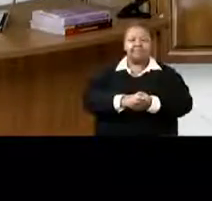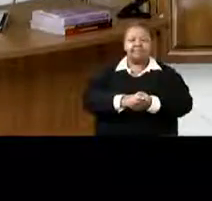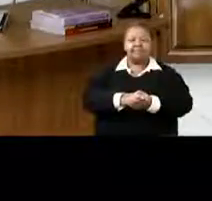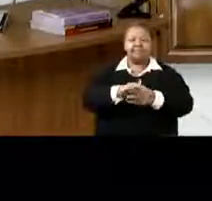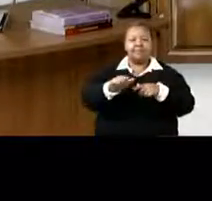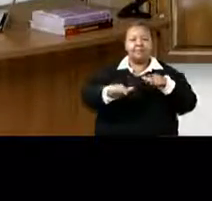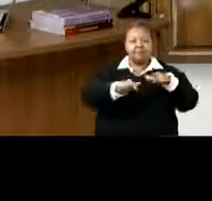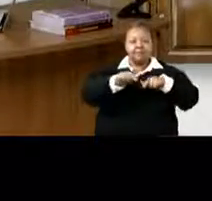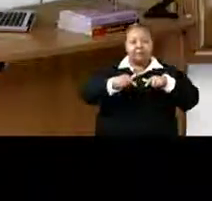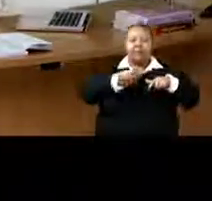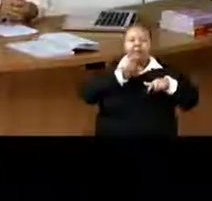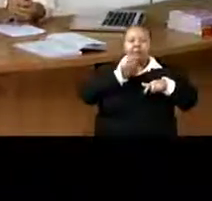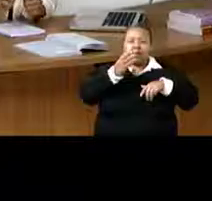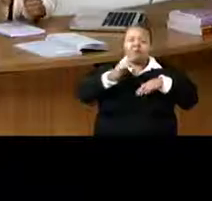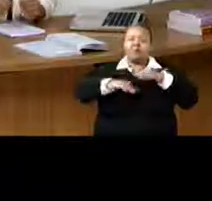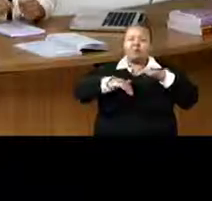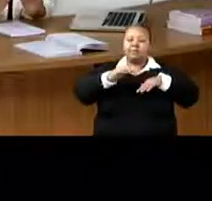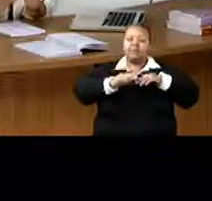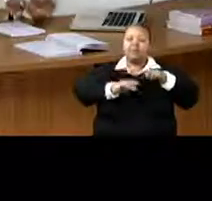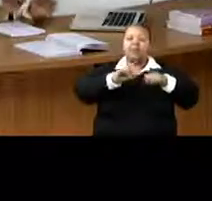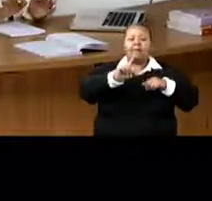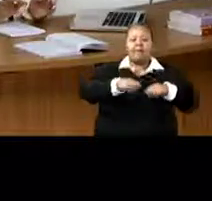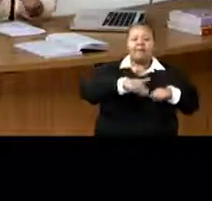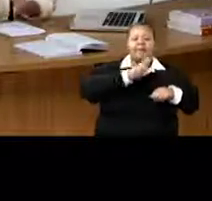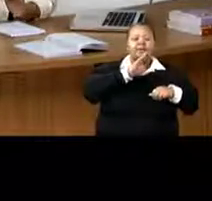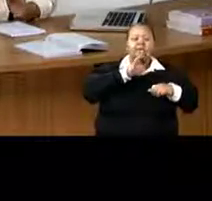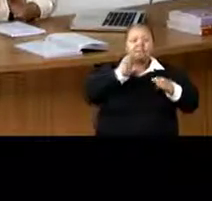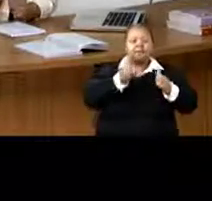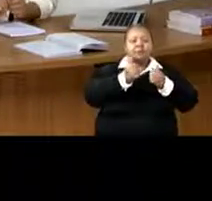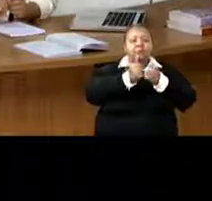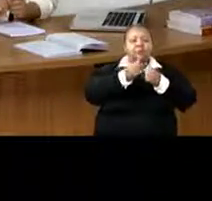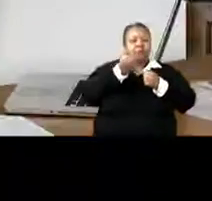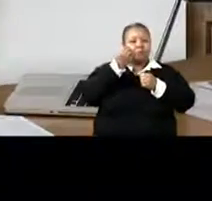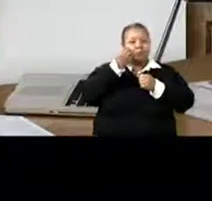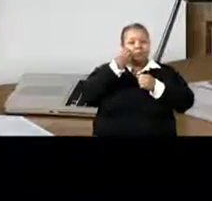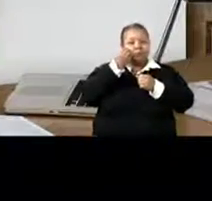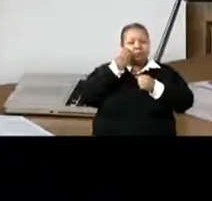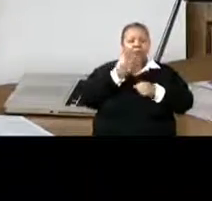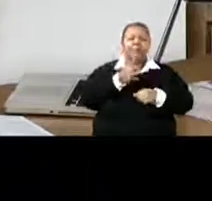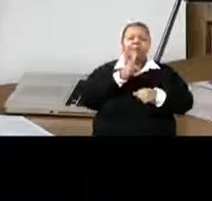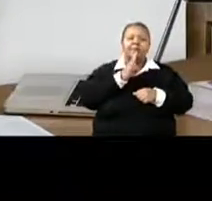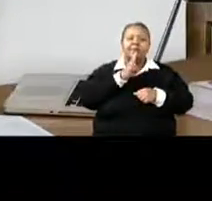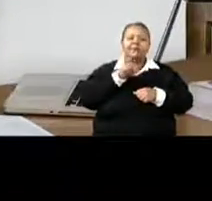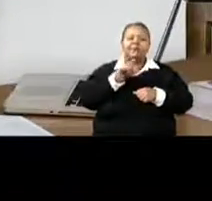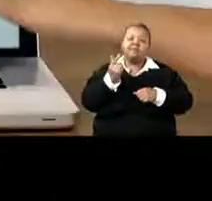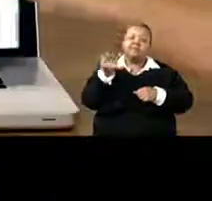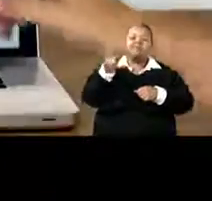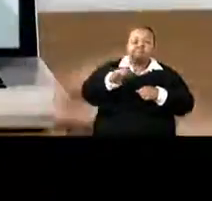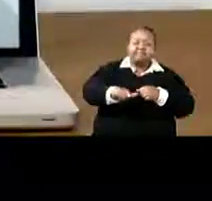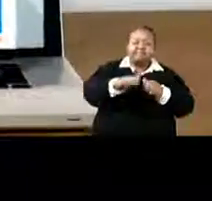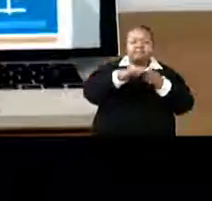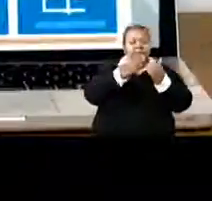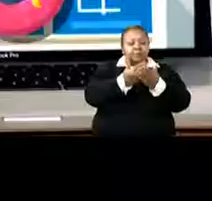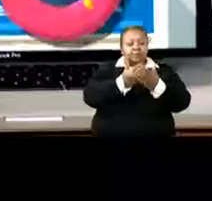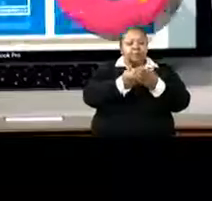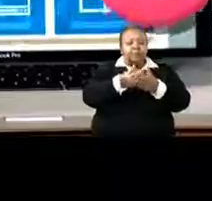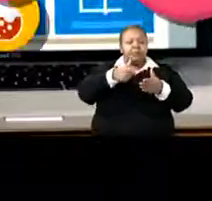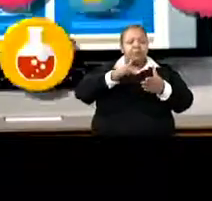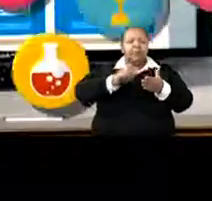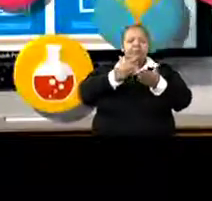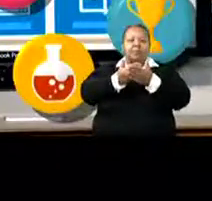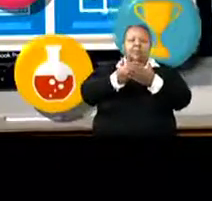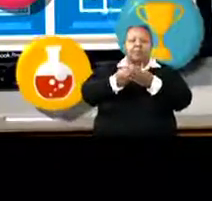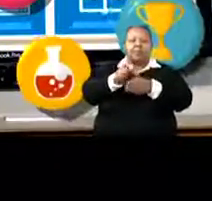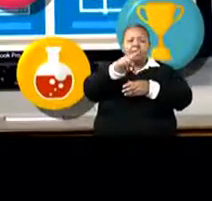o trabalho de um bom profissional é a soma de conhecimento e experiência o conhecimento você obtém estudando pra aula